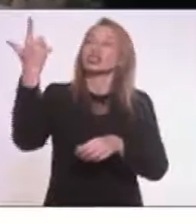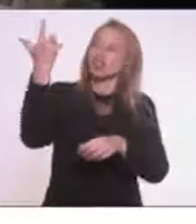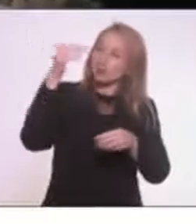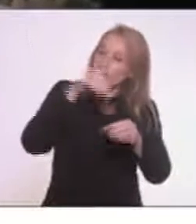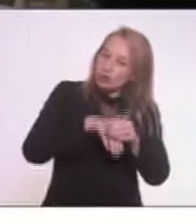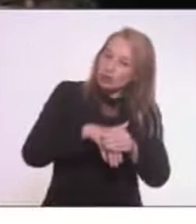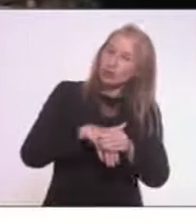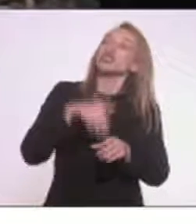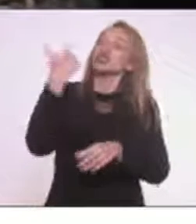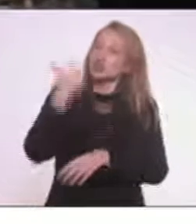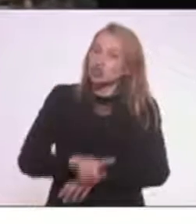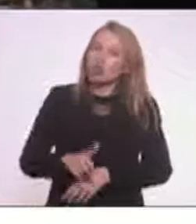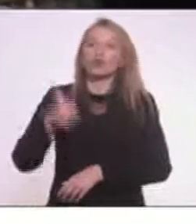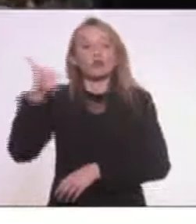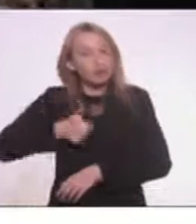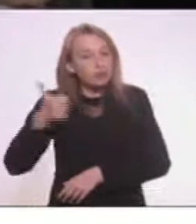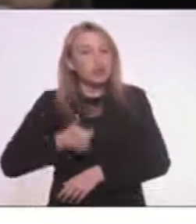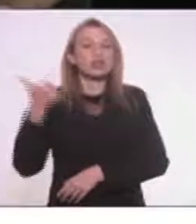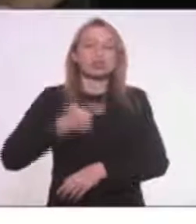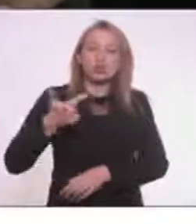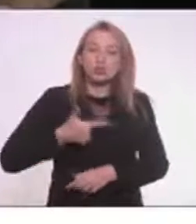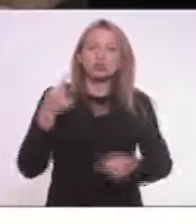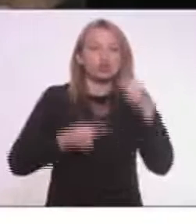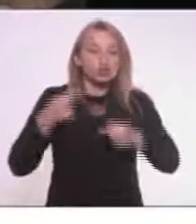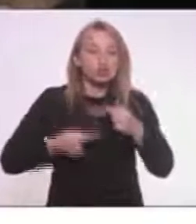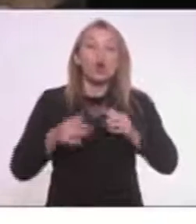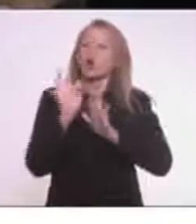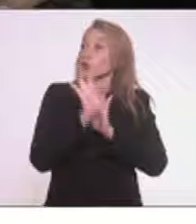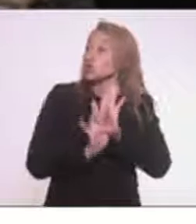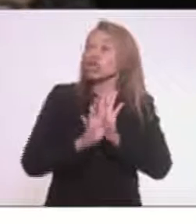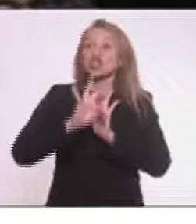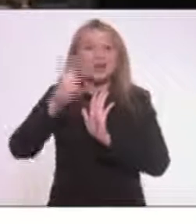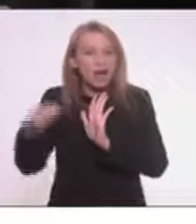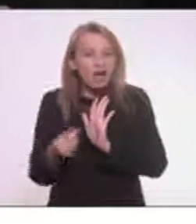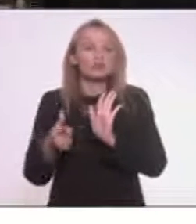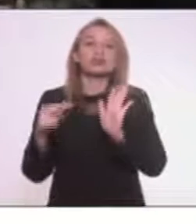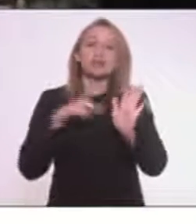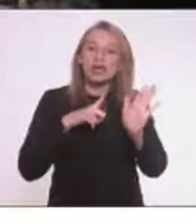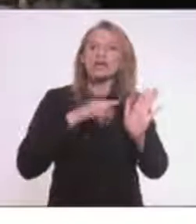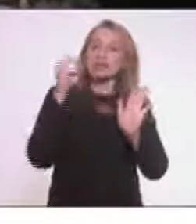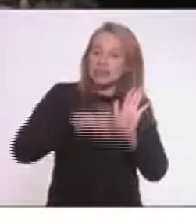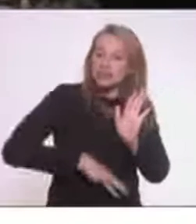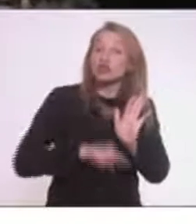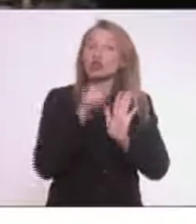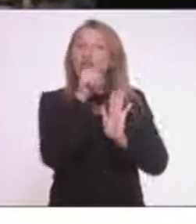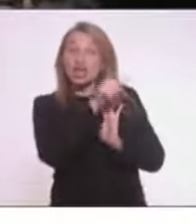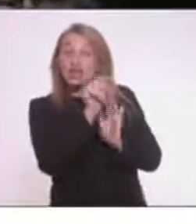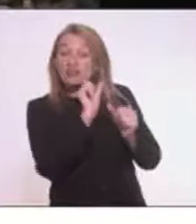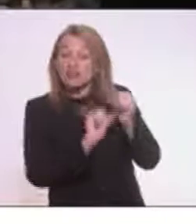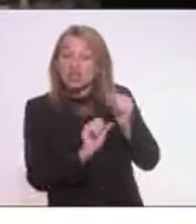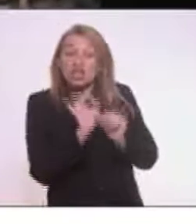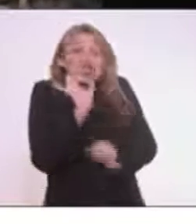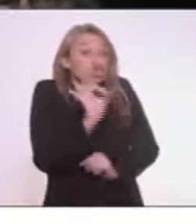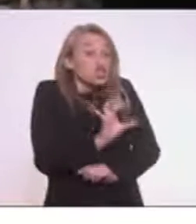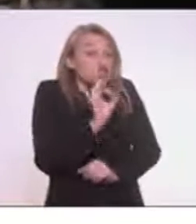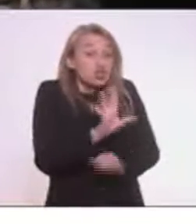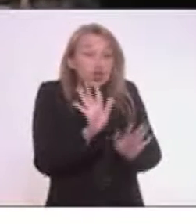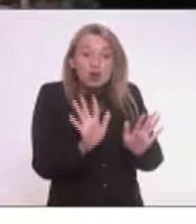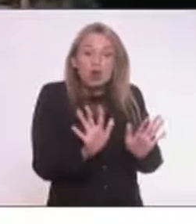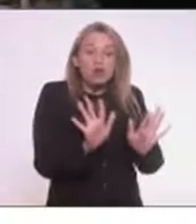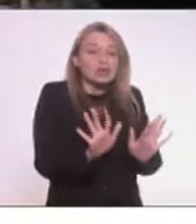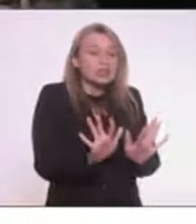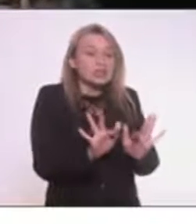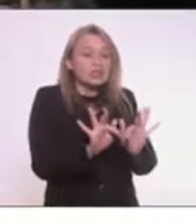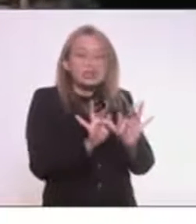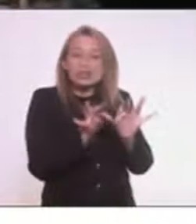turno, segundo discussão. Então, o texto é claro, existe. O que ele fez foi uma gentileza no